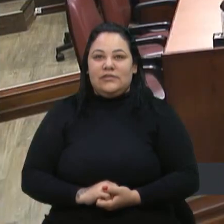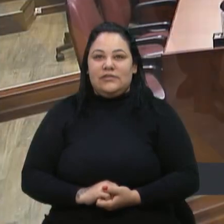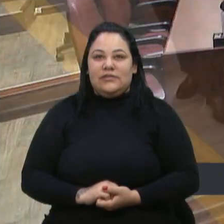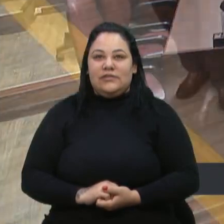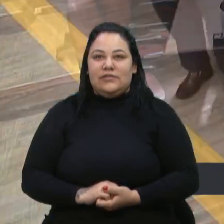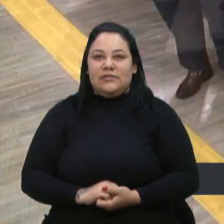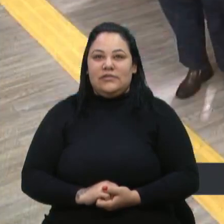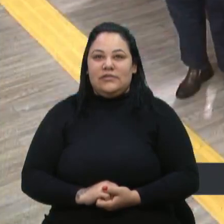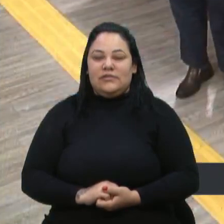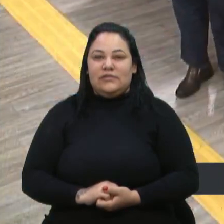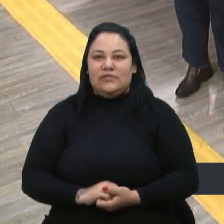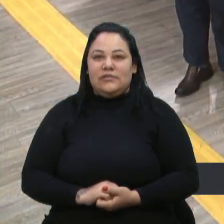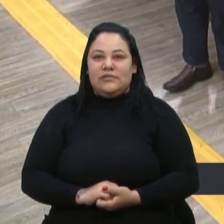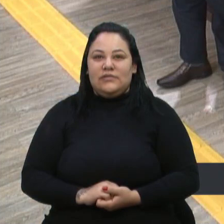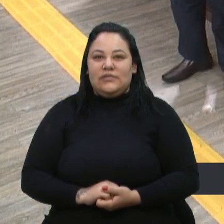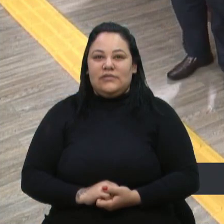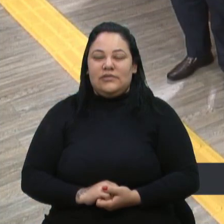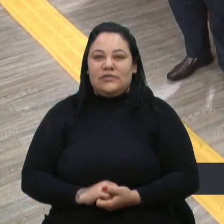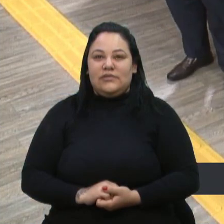Alô?